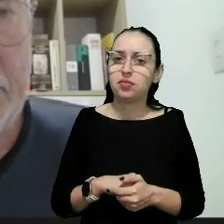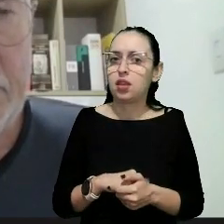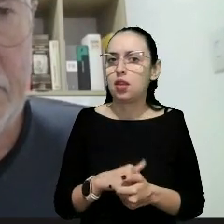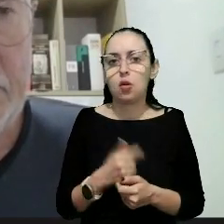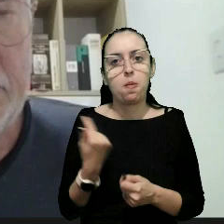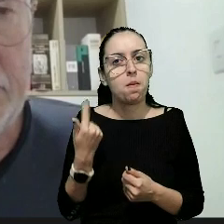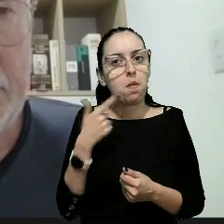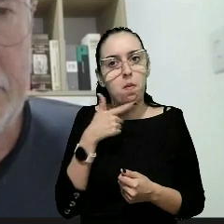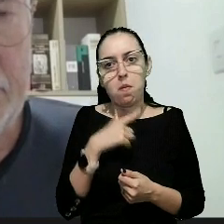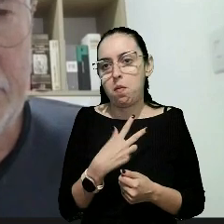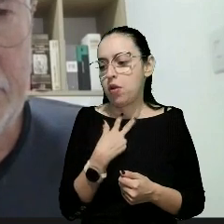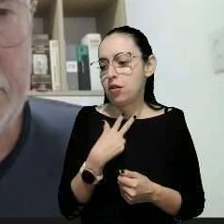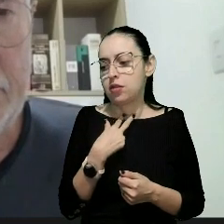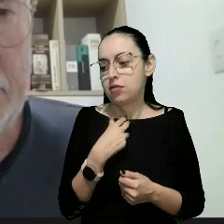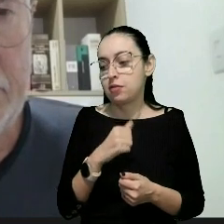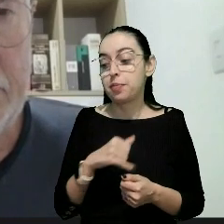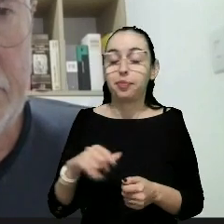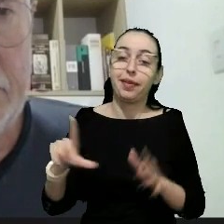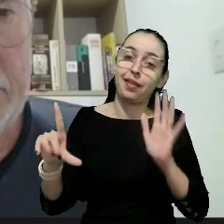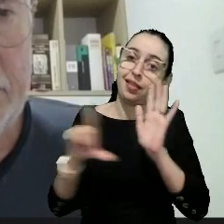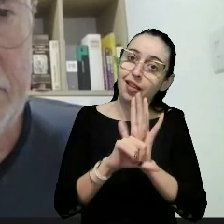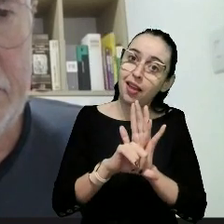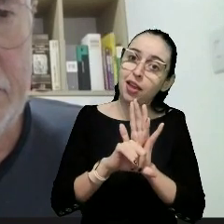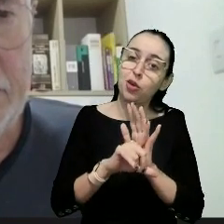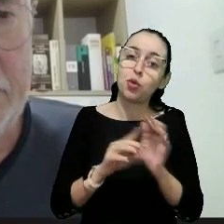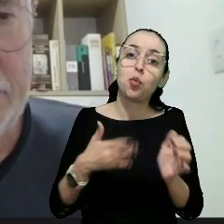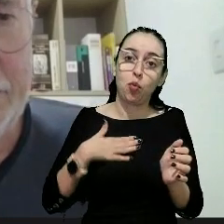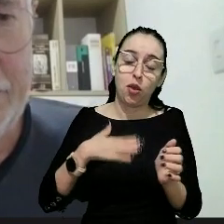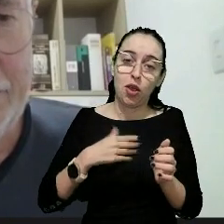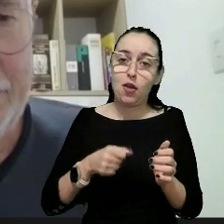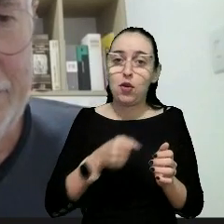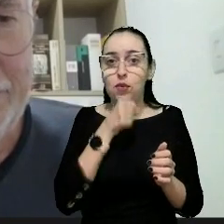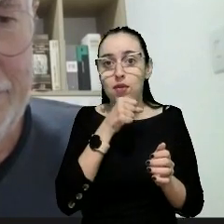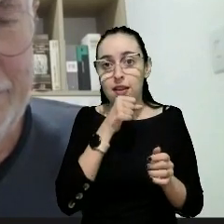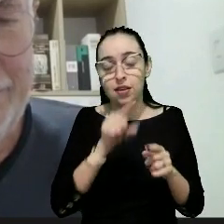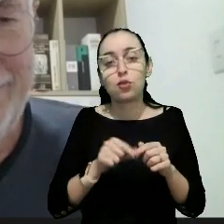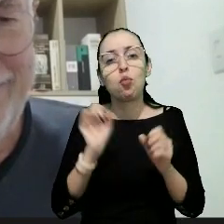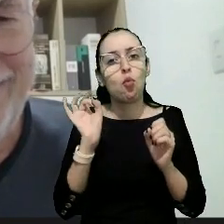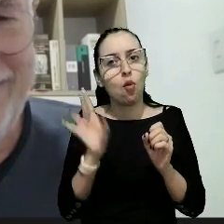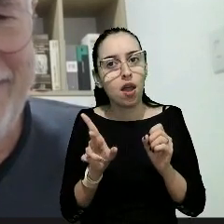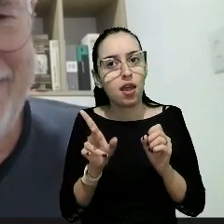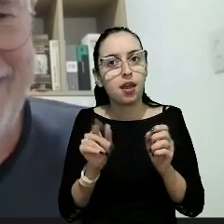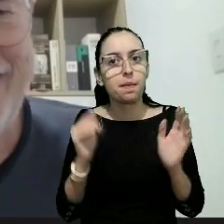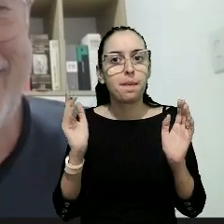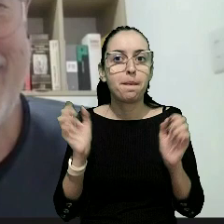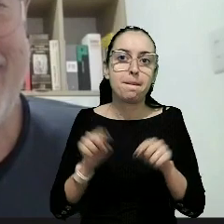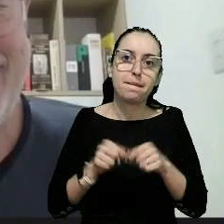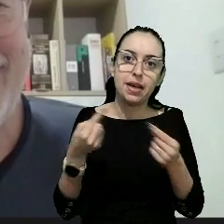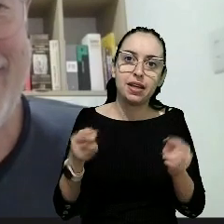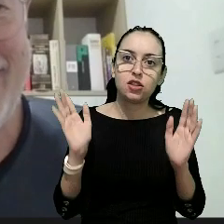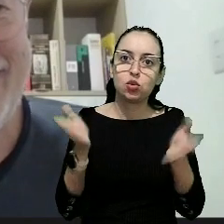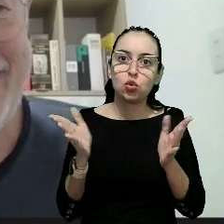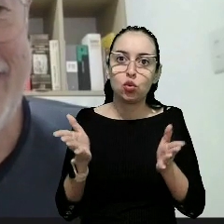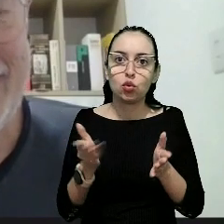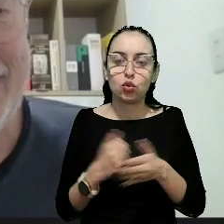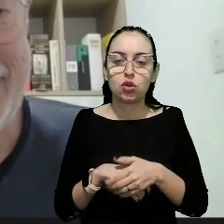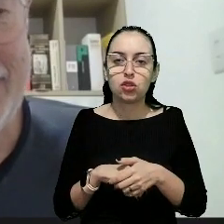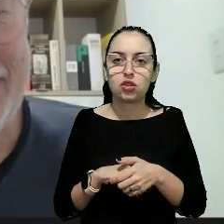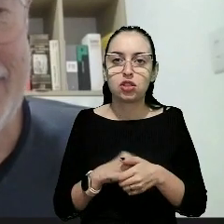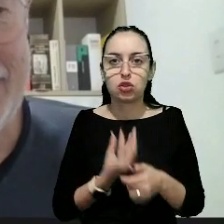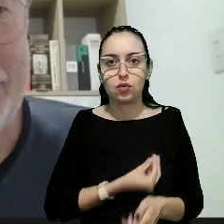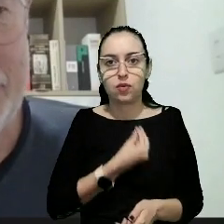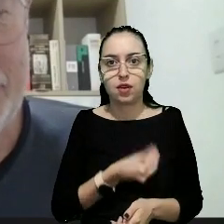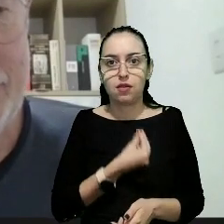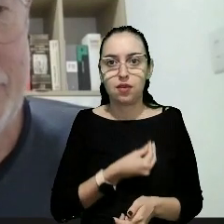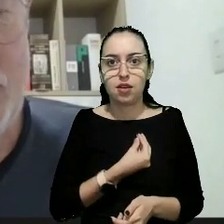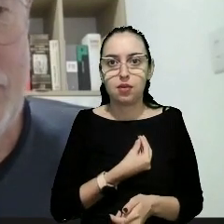é possível. Isso não, Mas eu sou idosa, pela lei eu sou idosa. pela lei você é, tudo bem, mas